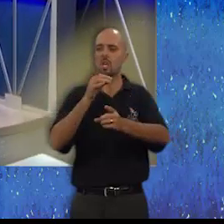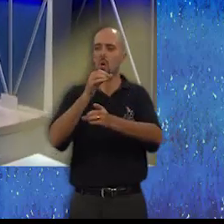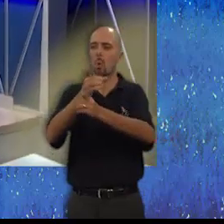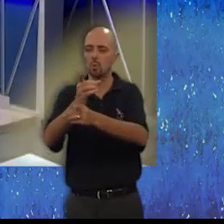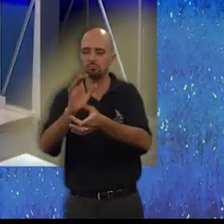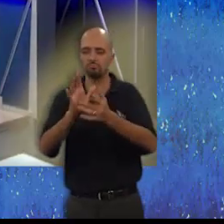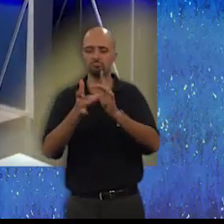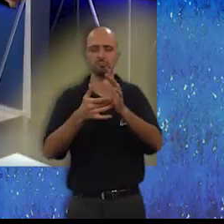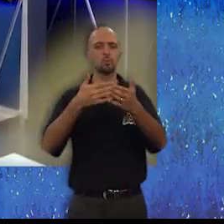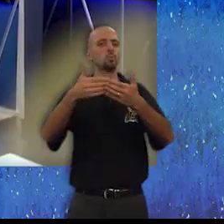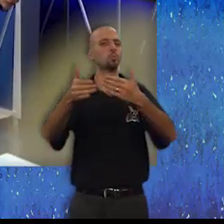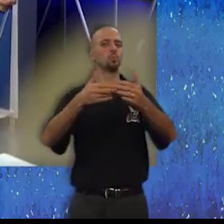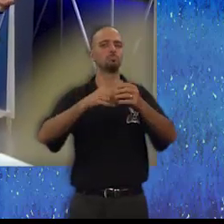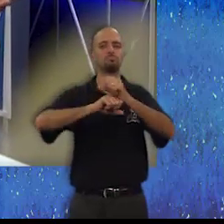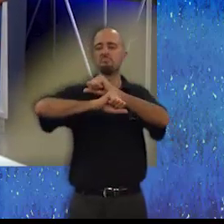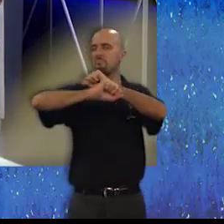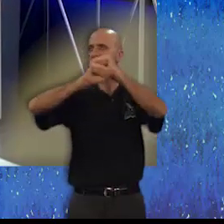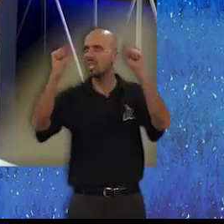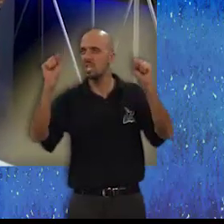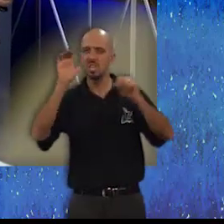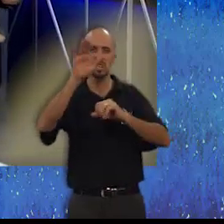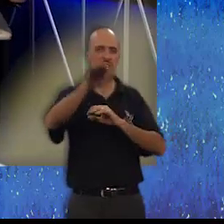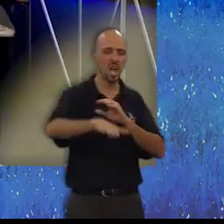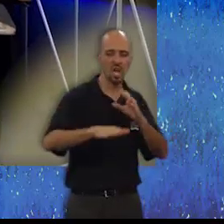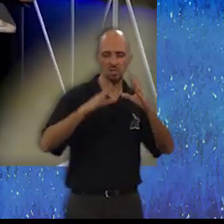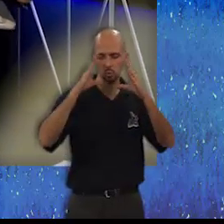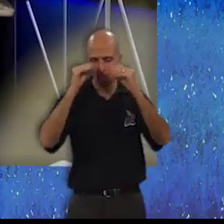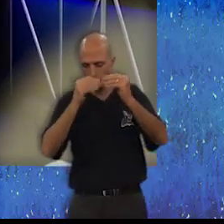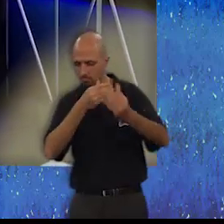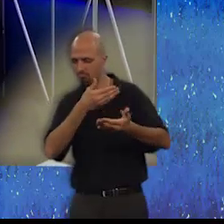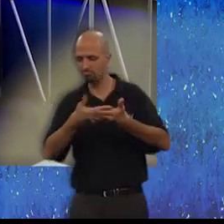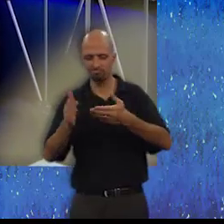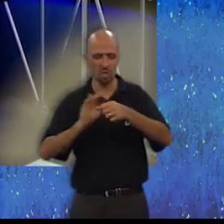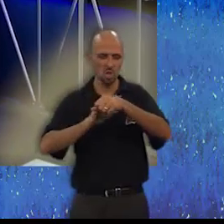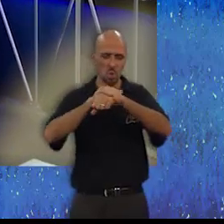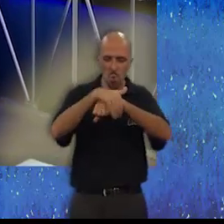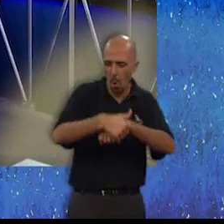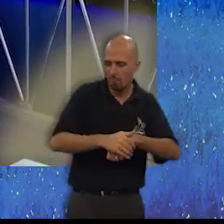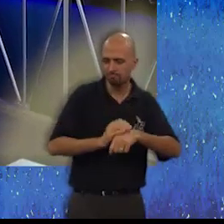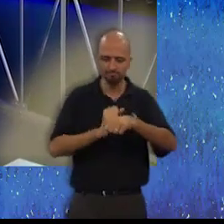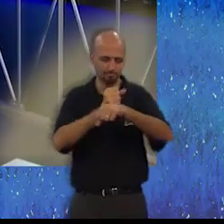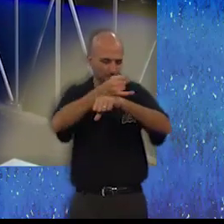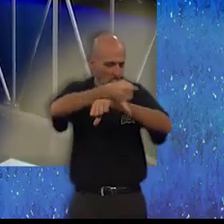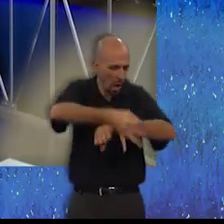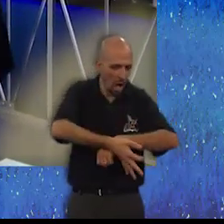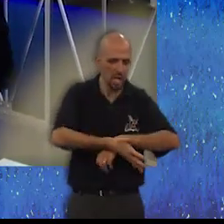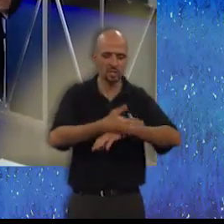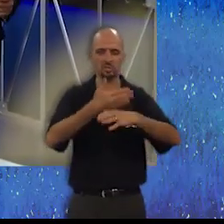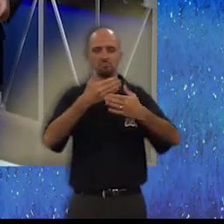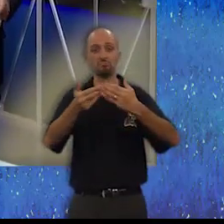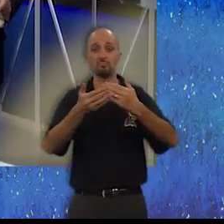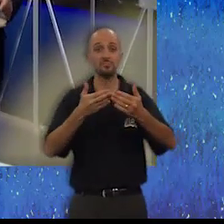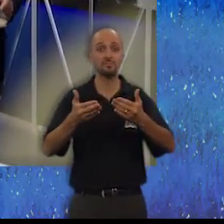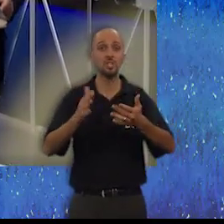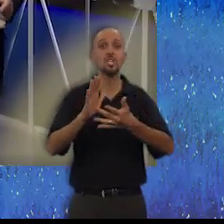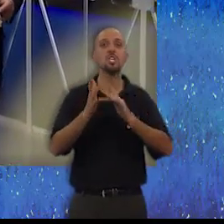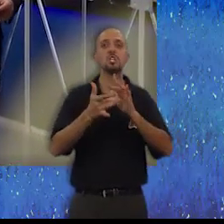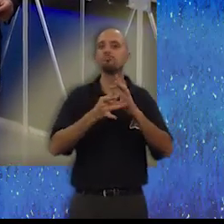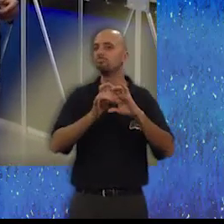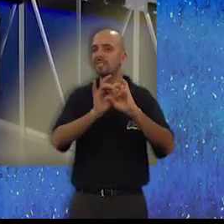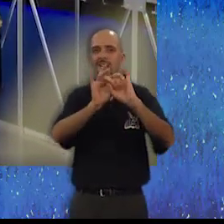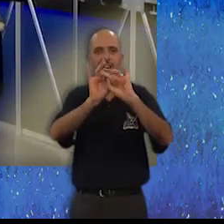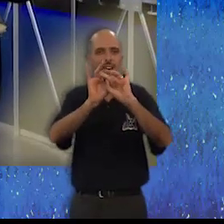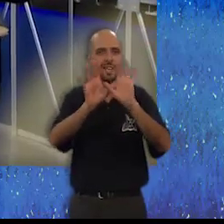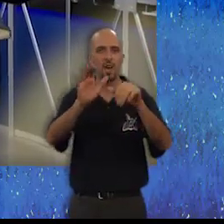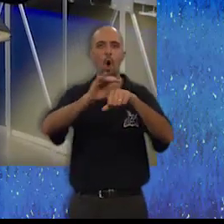está disponível 24 horas por dia. Ele pode receber você a hora que você quiser.